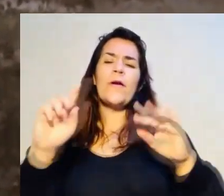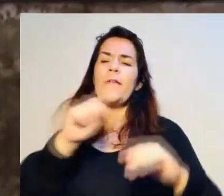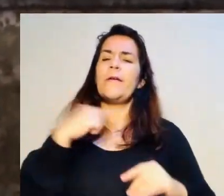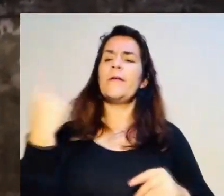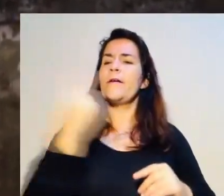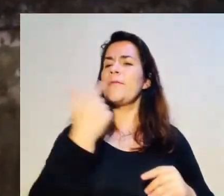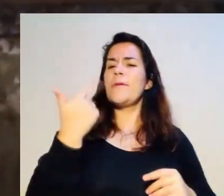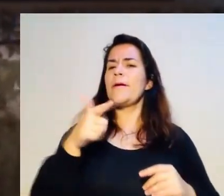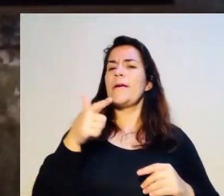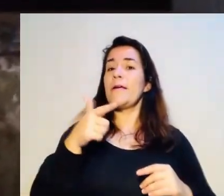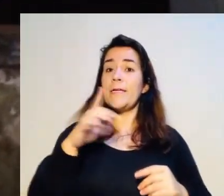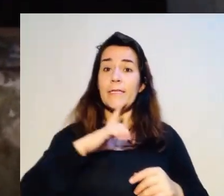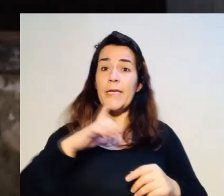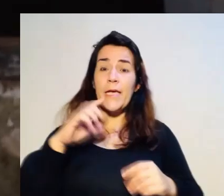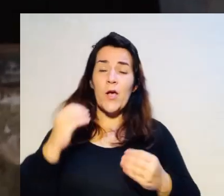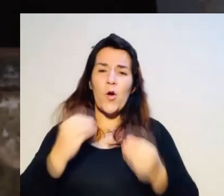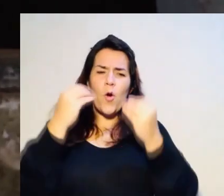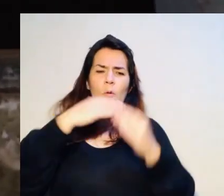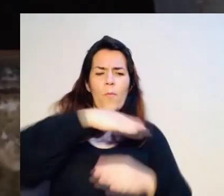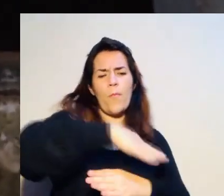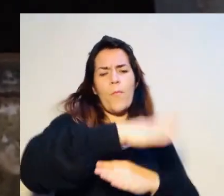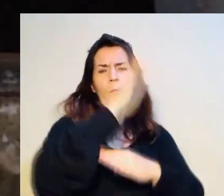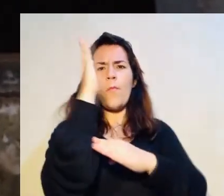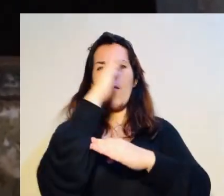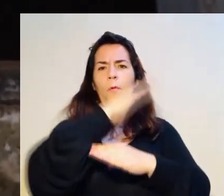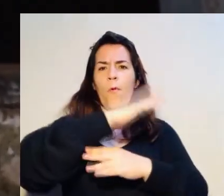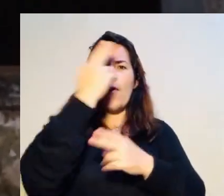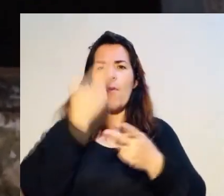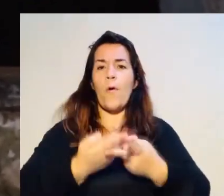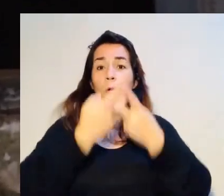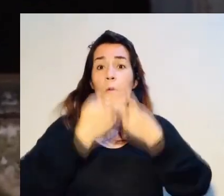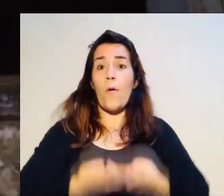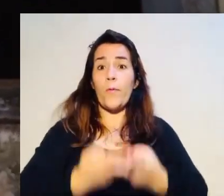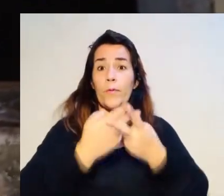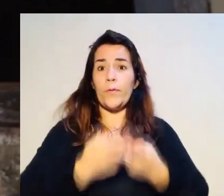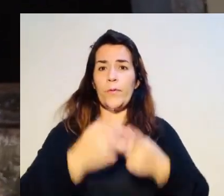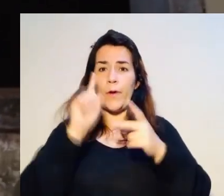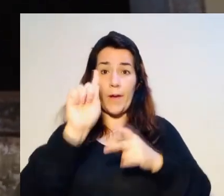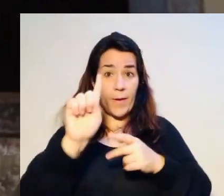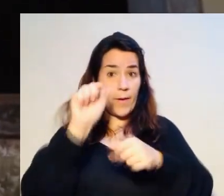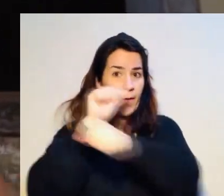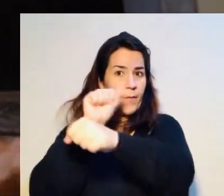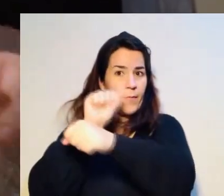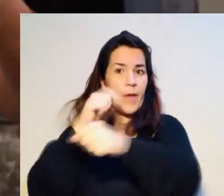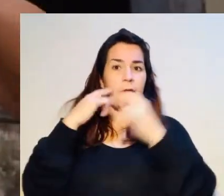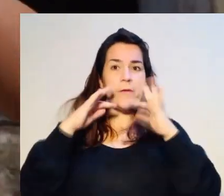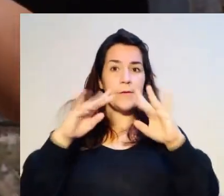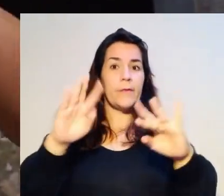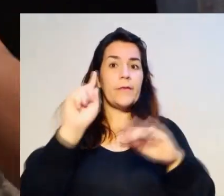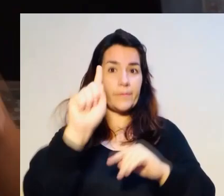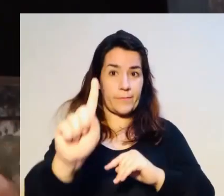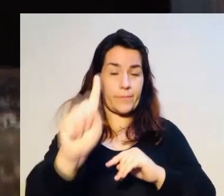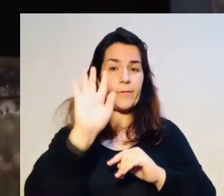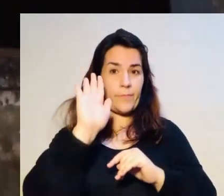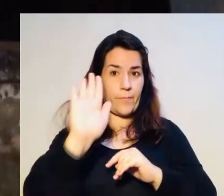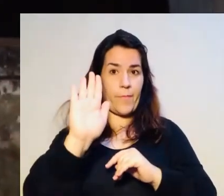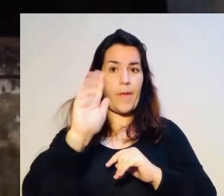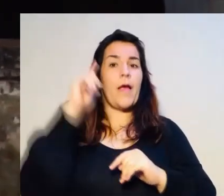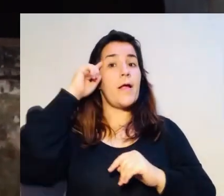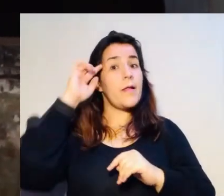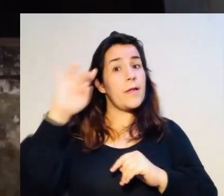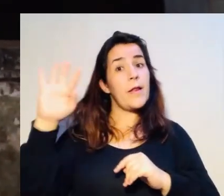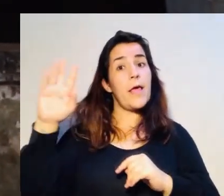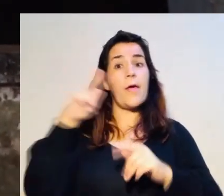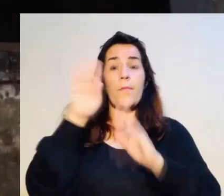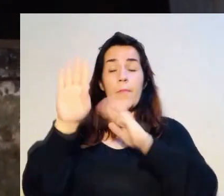num termo em que ninguém tem uma balança em casa para medir aquela erva. E pera aí que eu já termino esse caos.